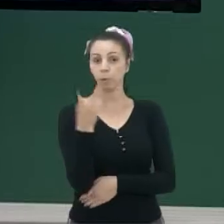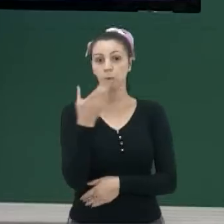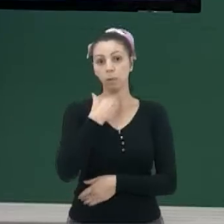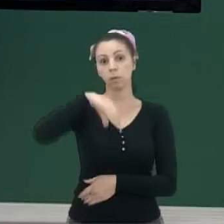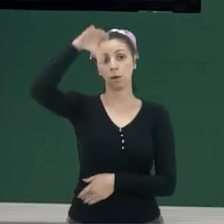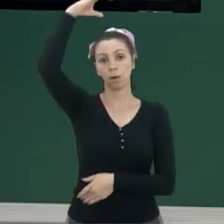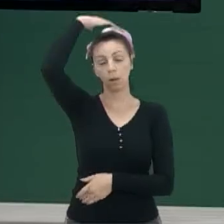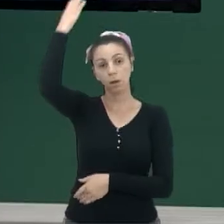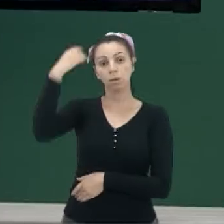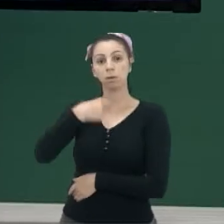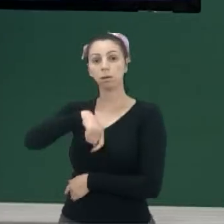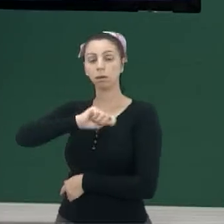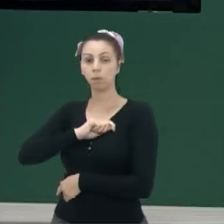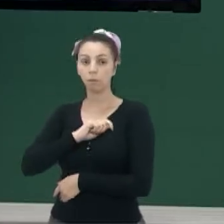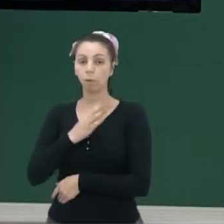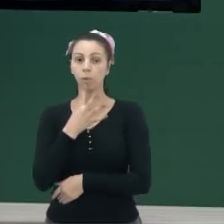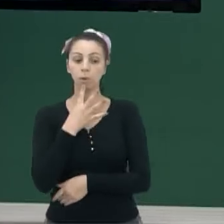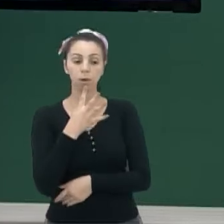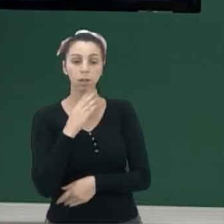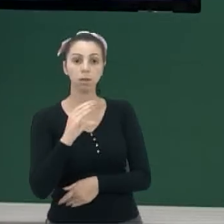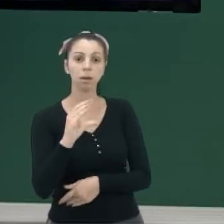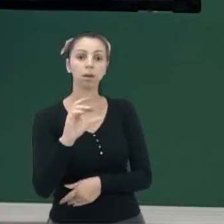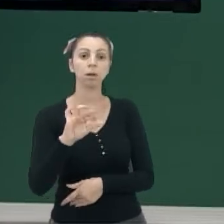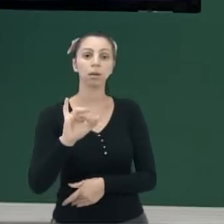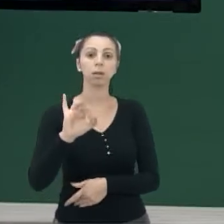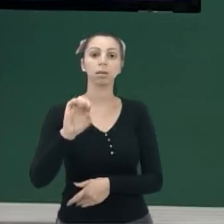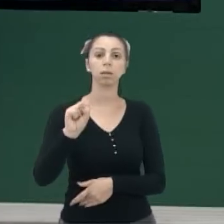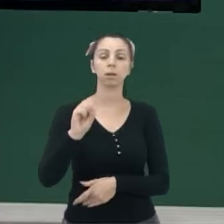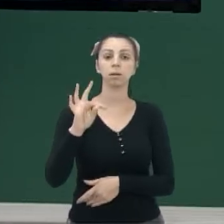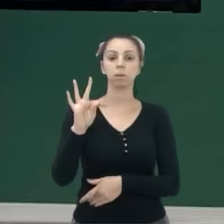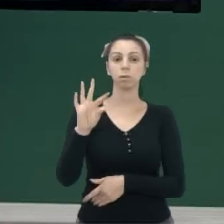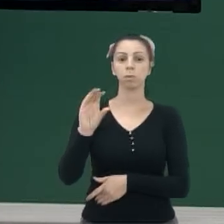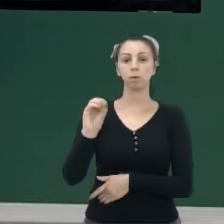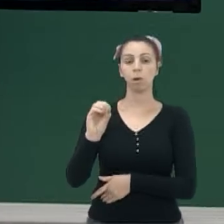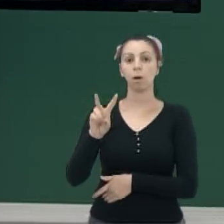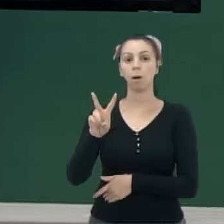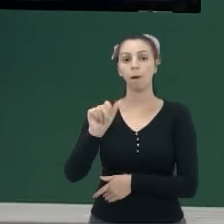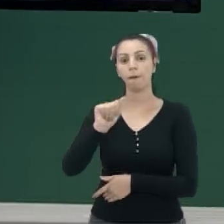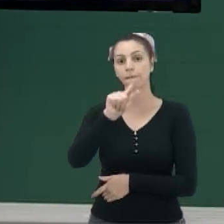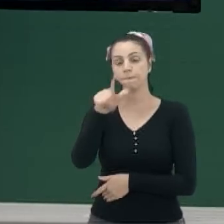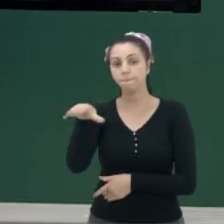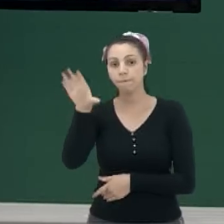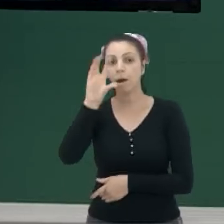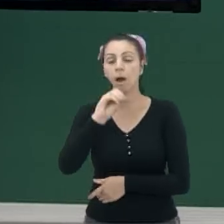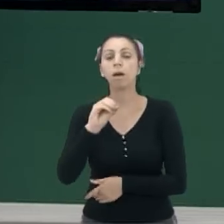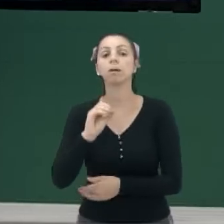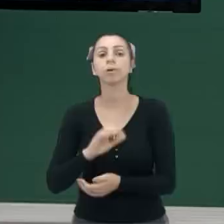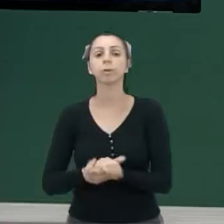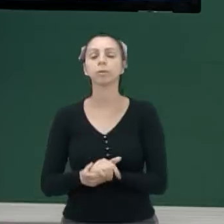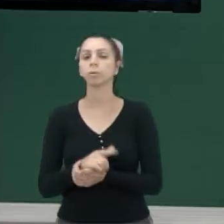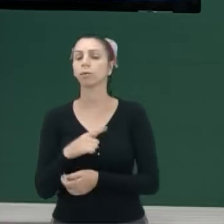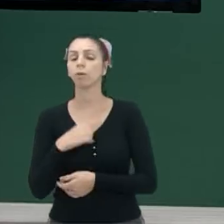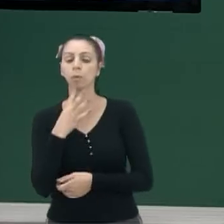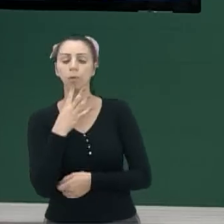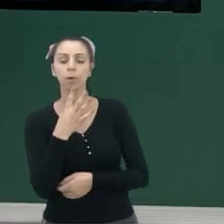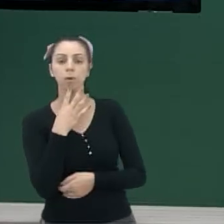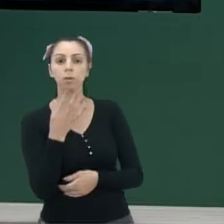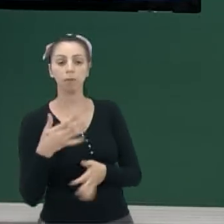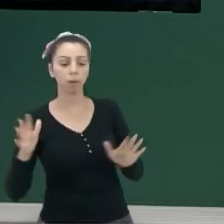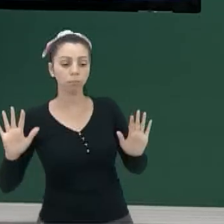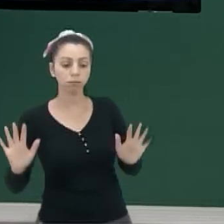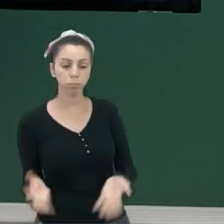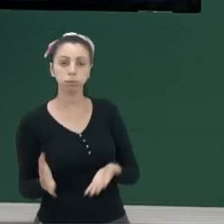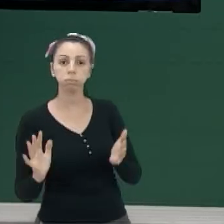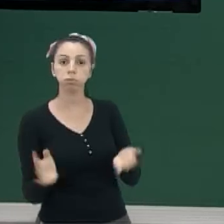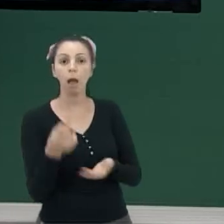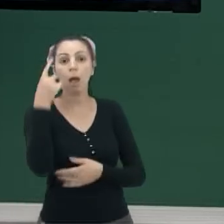espanhóis, eles vão conhecer Cristóvão Colombo, que é um navegante, né, um navegador genovês, e vão patrocinar a